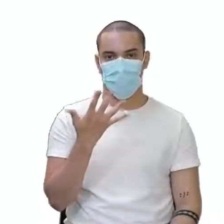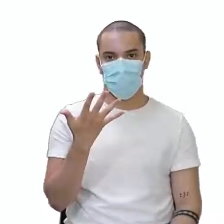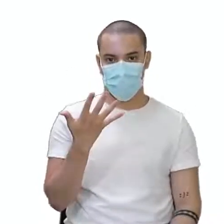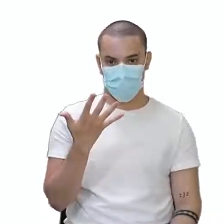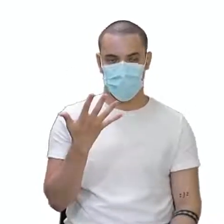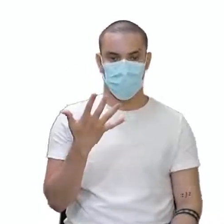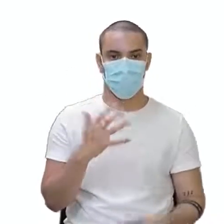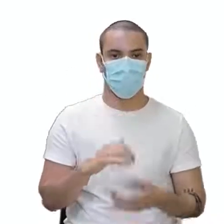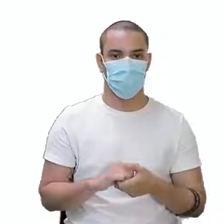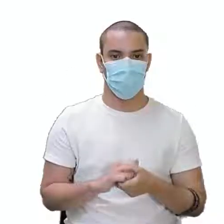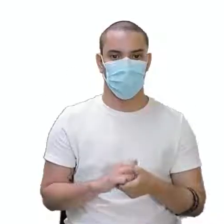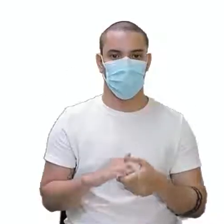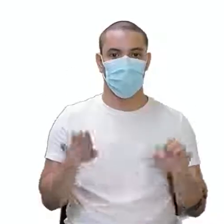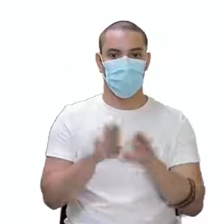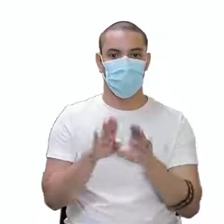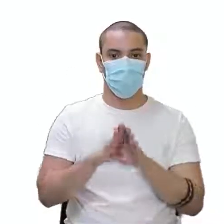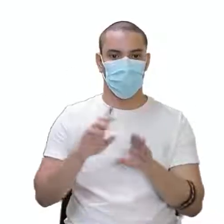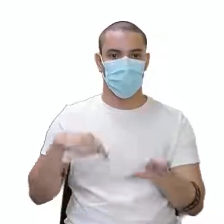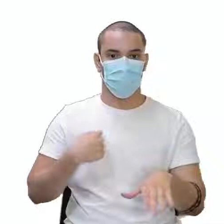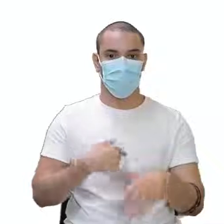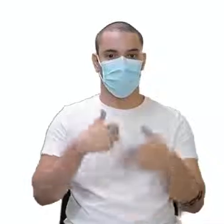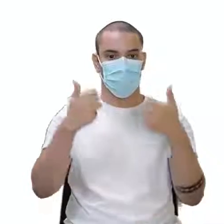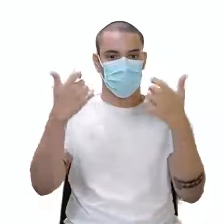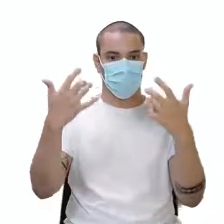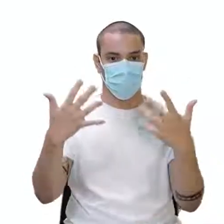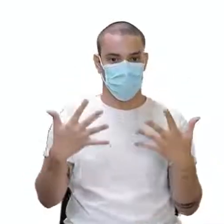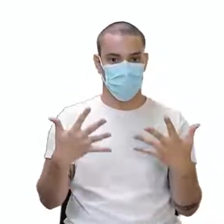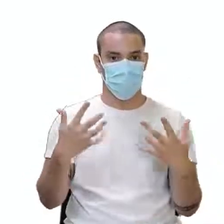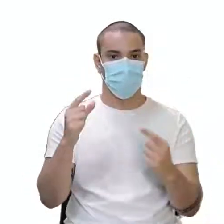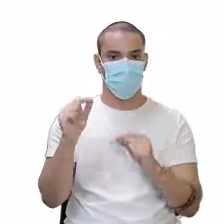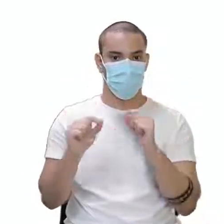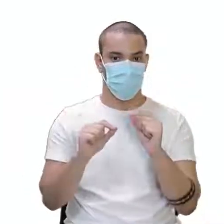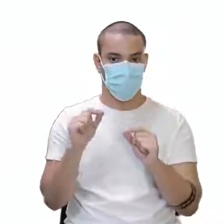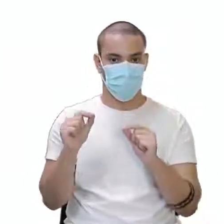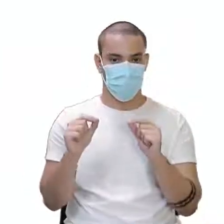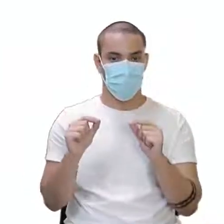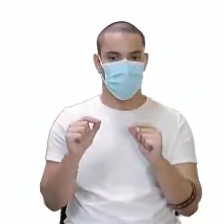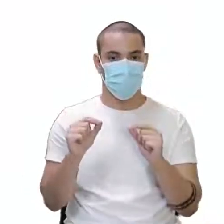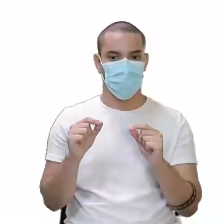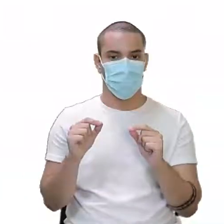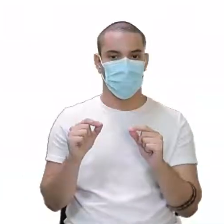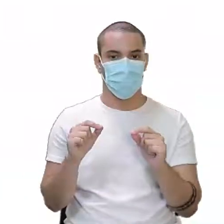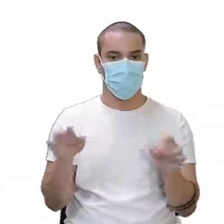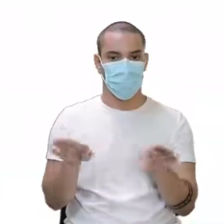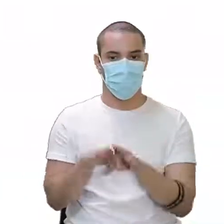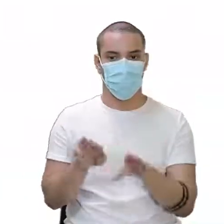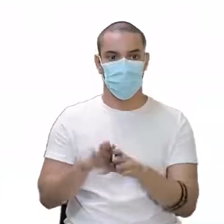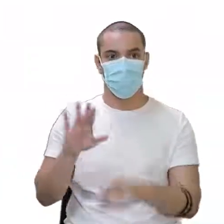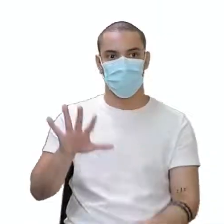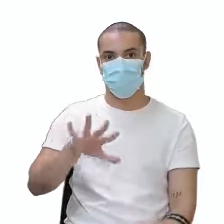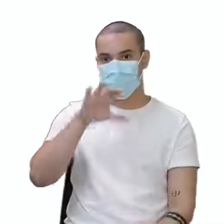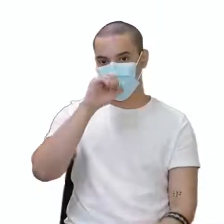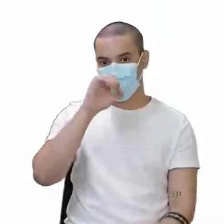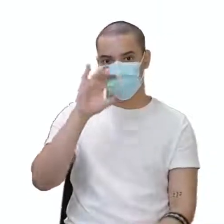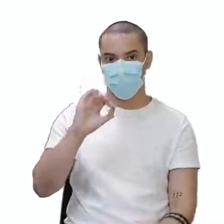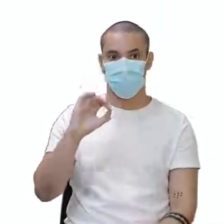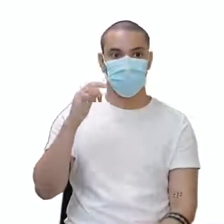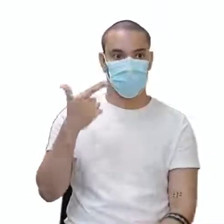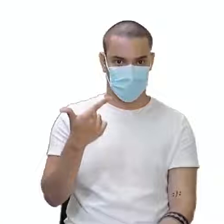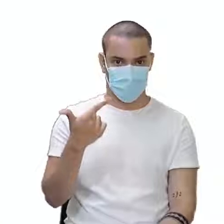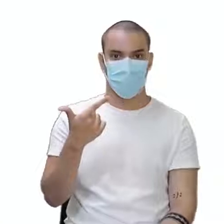combustíveis, tá? E também nós falamos sobre o ciclo do... Deixa eu vir para cá, melhor para cá. O ciclo do